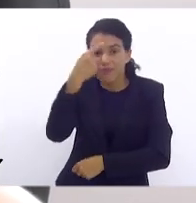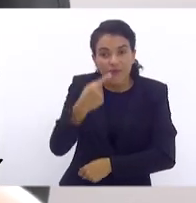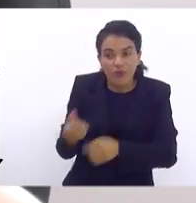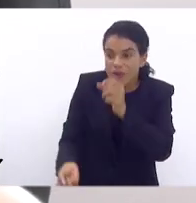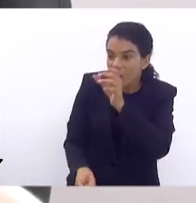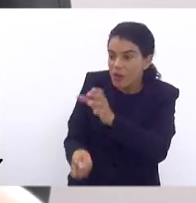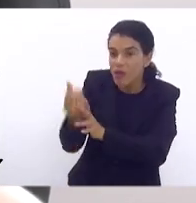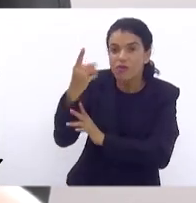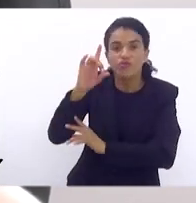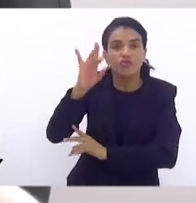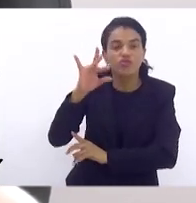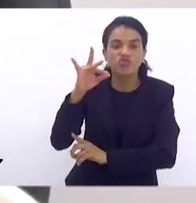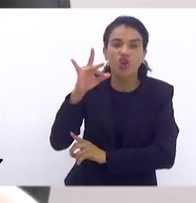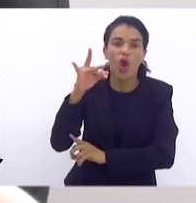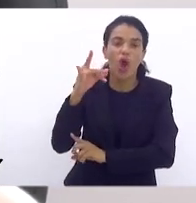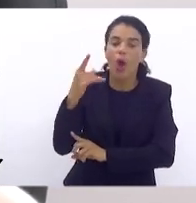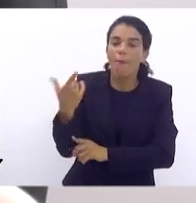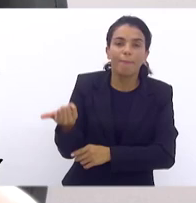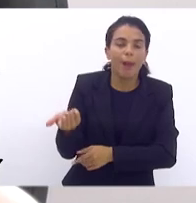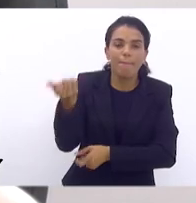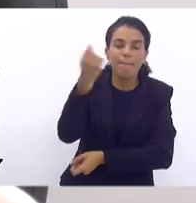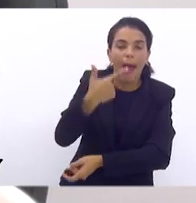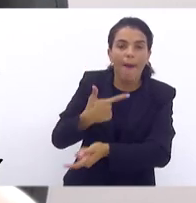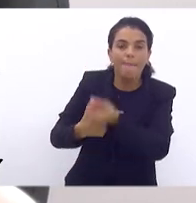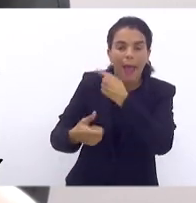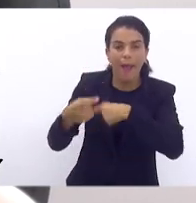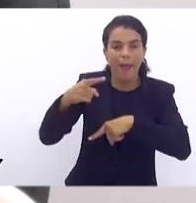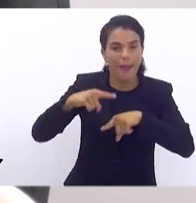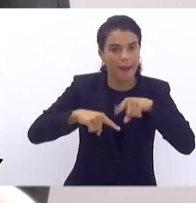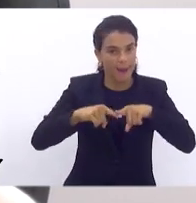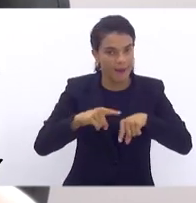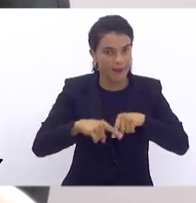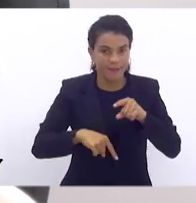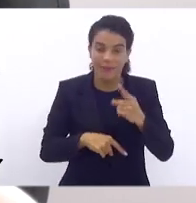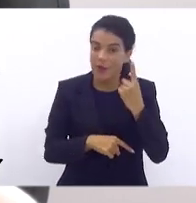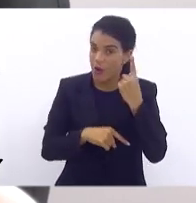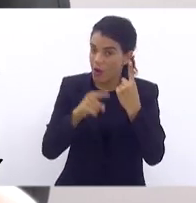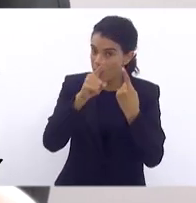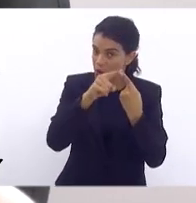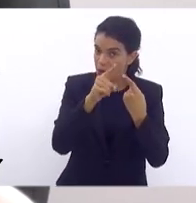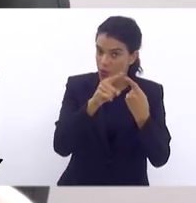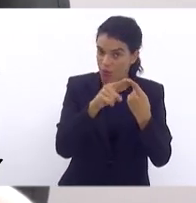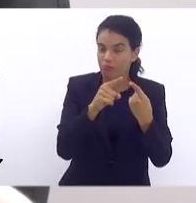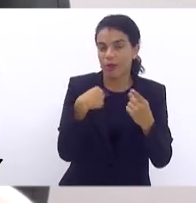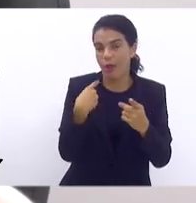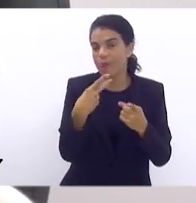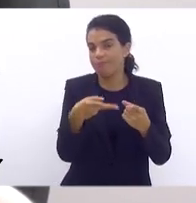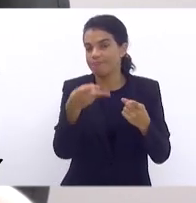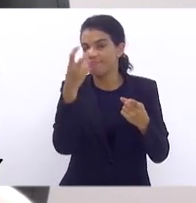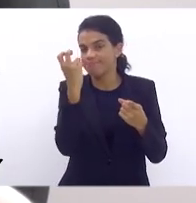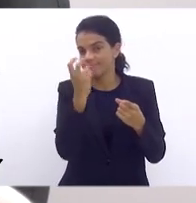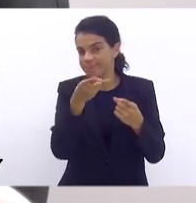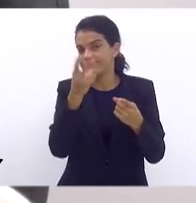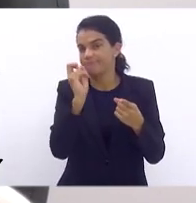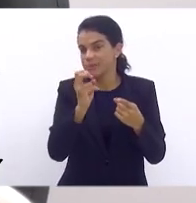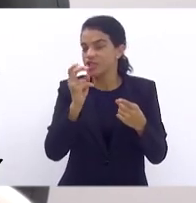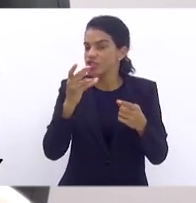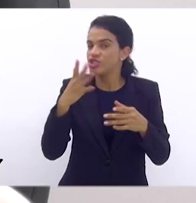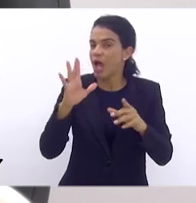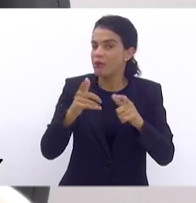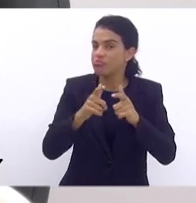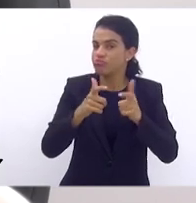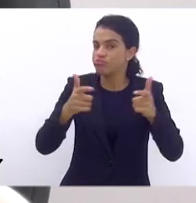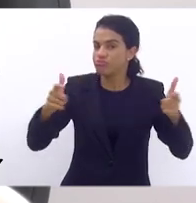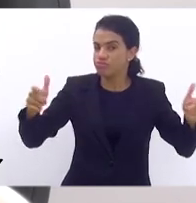só para aquele fato específico Esse é um ponto que eu identifiquei a gente vai identificando com o crescimento